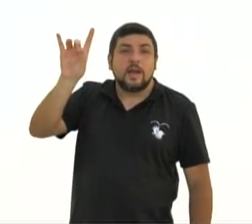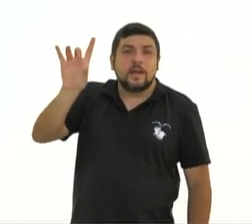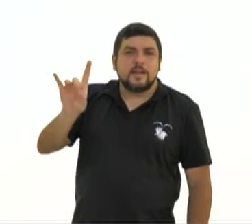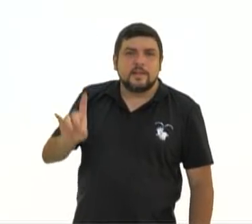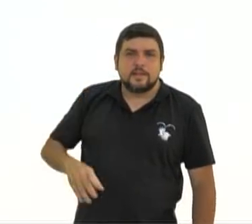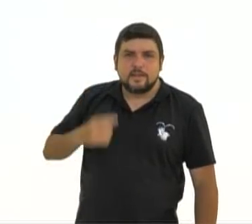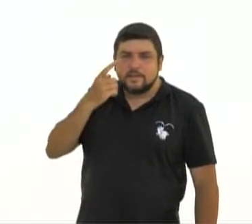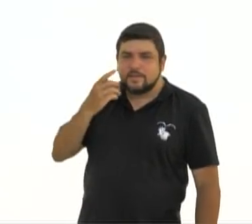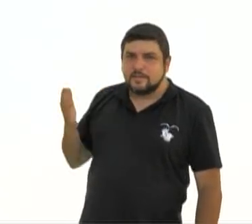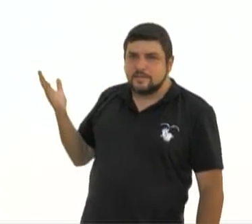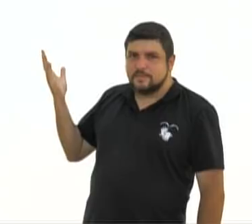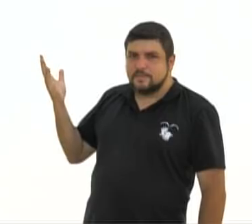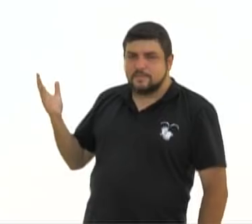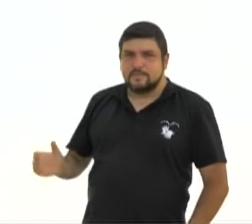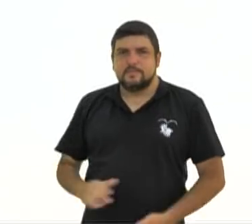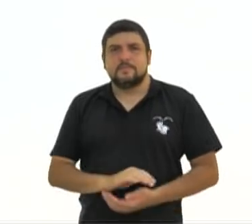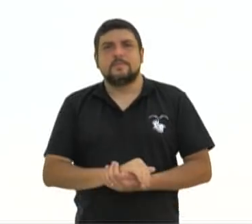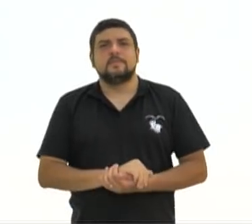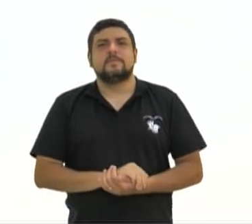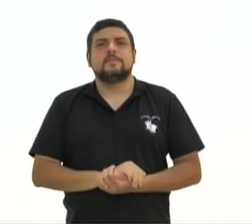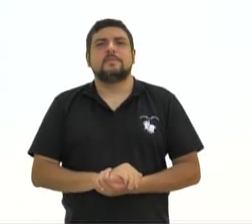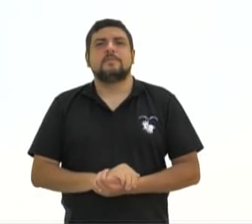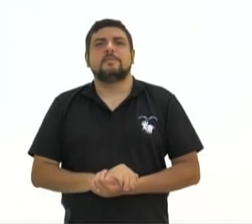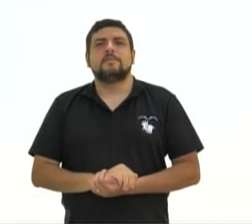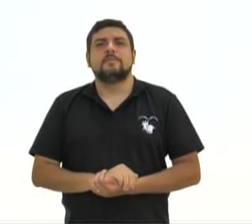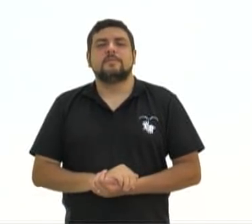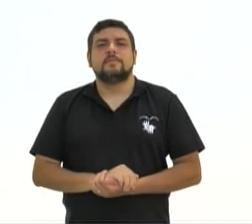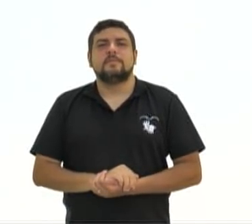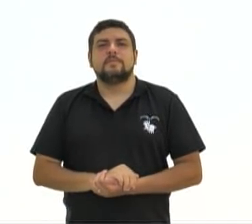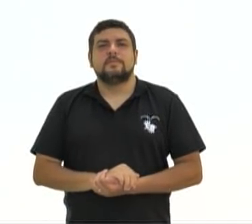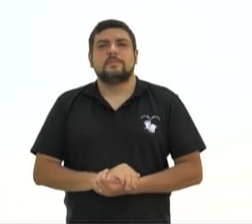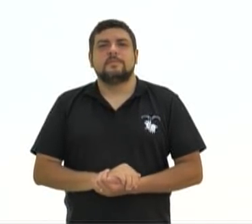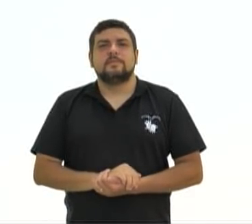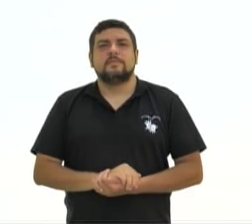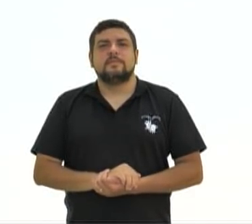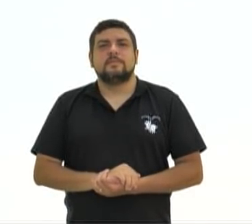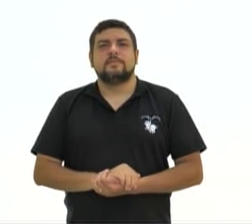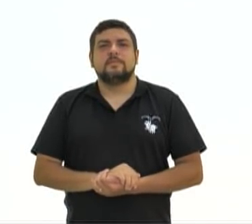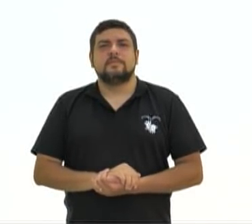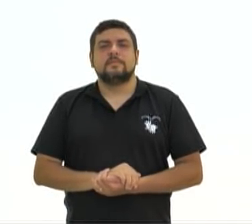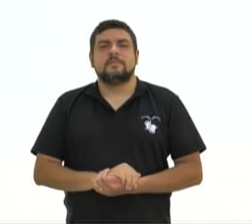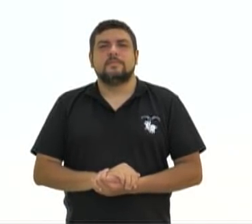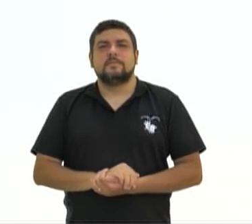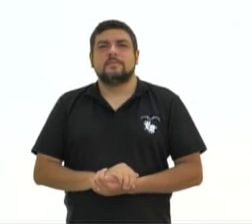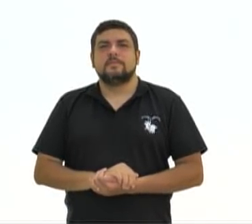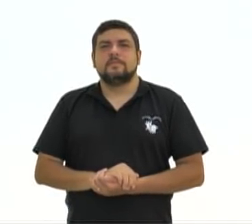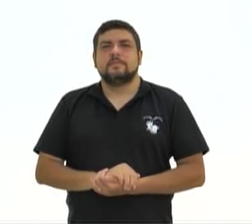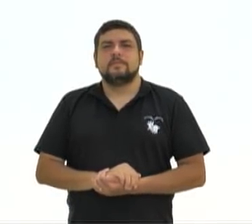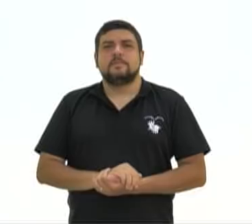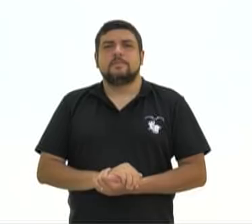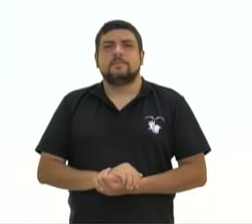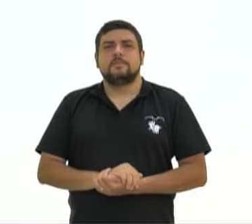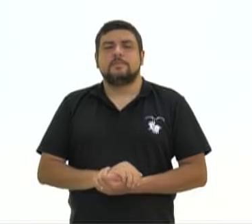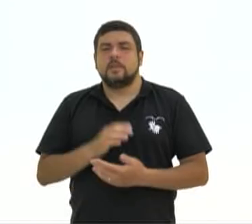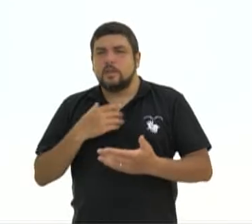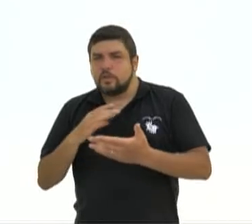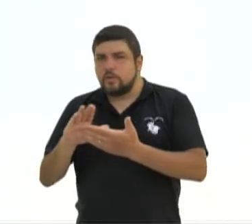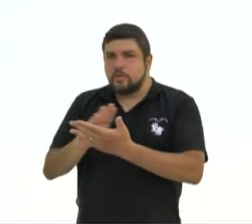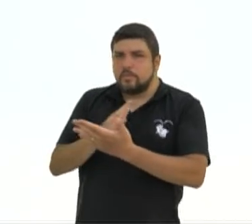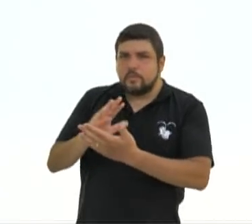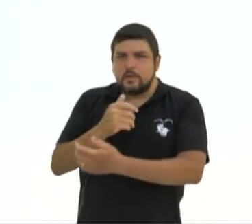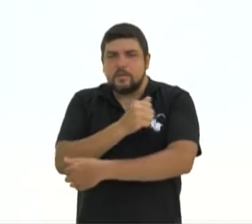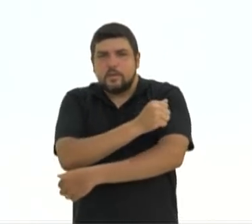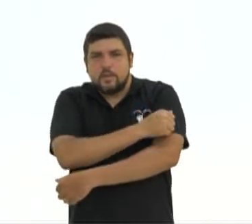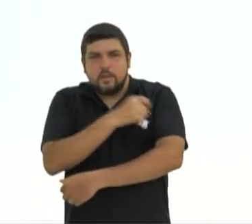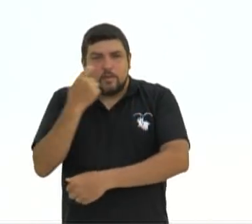Lucas Bernardi, da minha escola, onde a teacher dá aula quando a gente estava no presencial, né? Que é a Escola